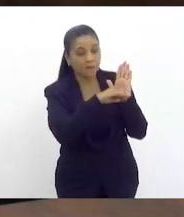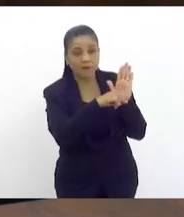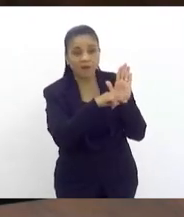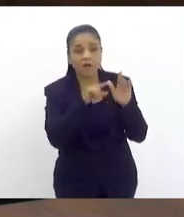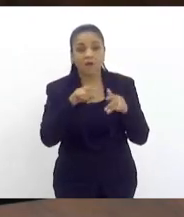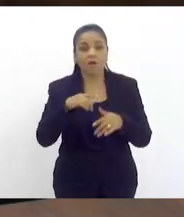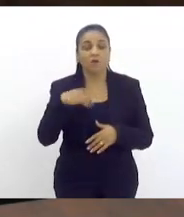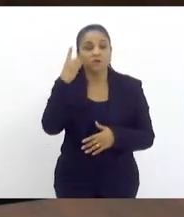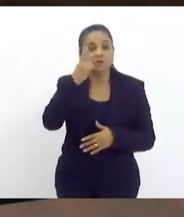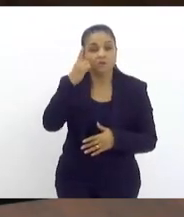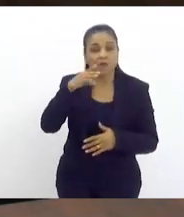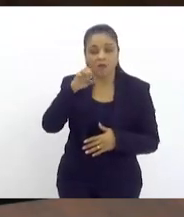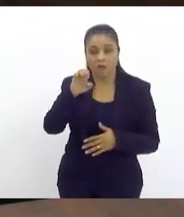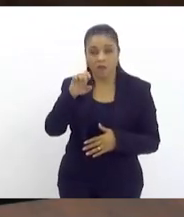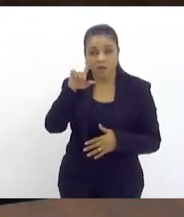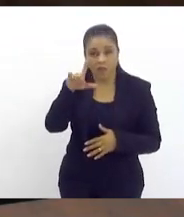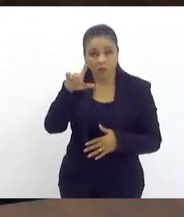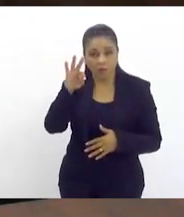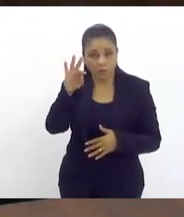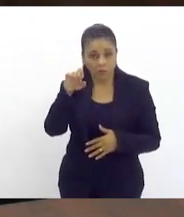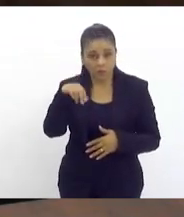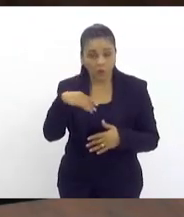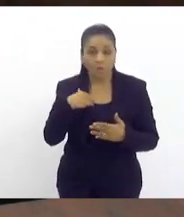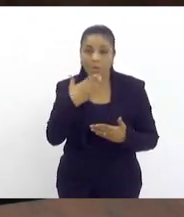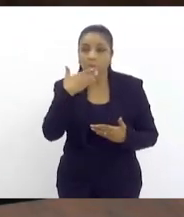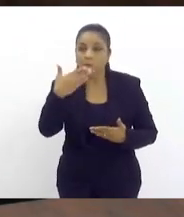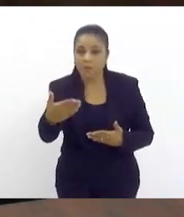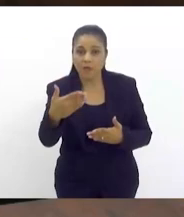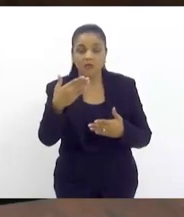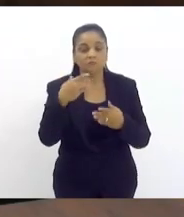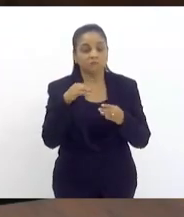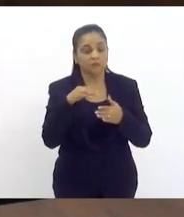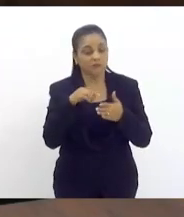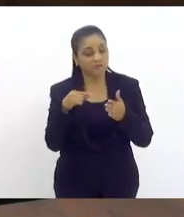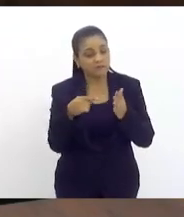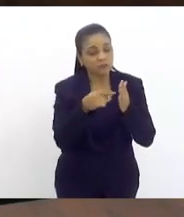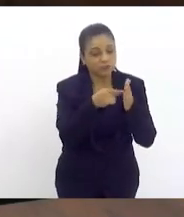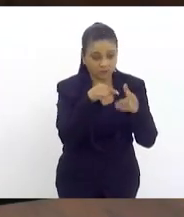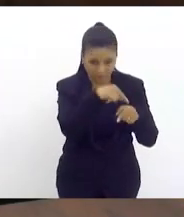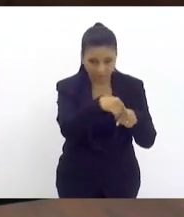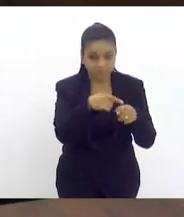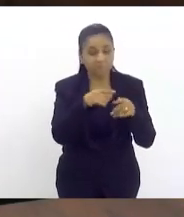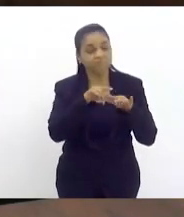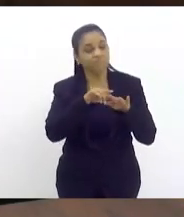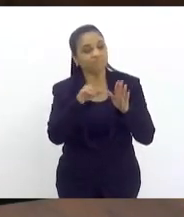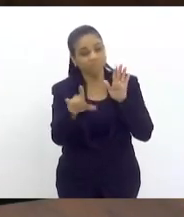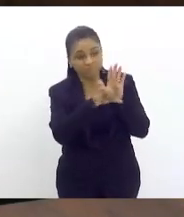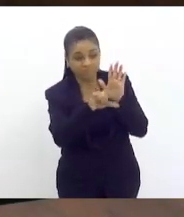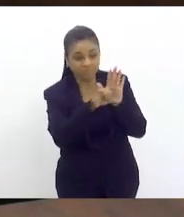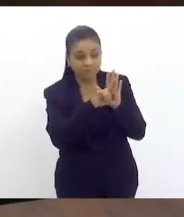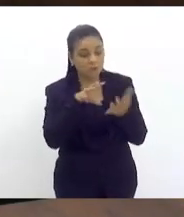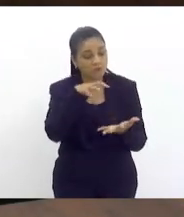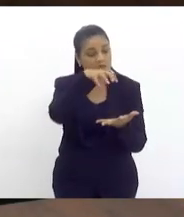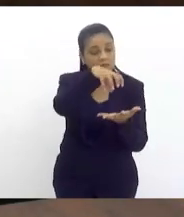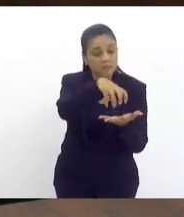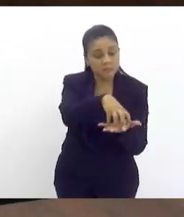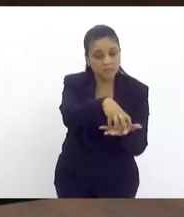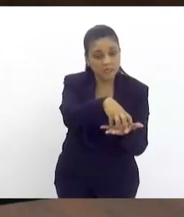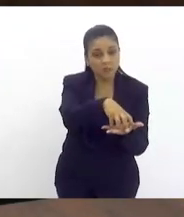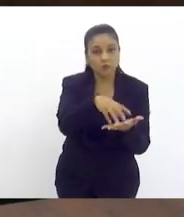Elton Cristo, pede uma indicação legislativa para o governador implementar um centro